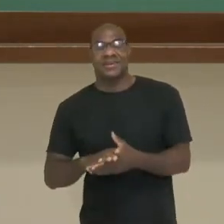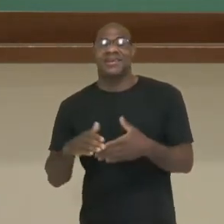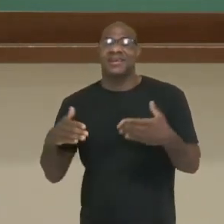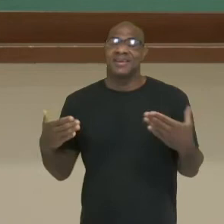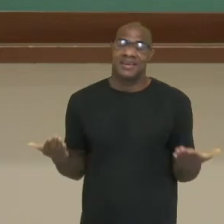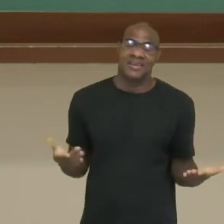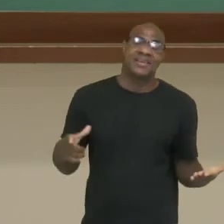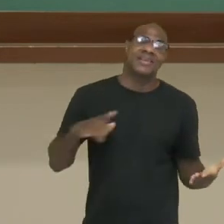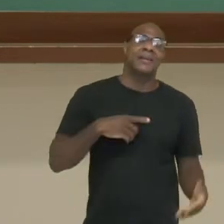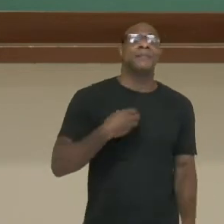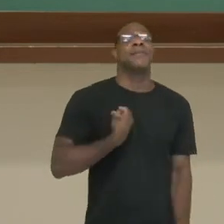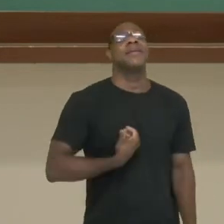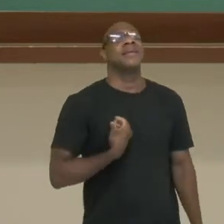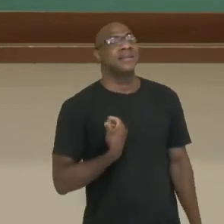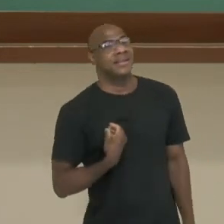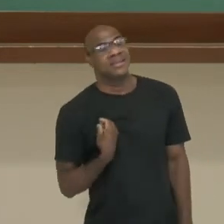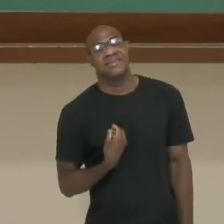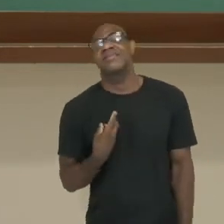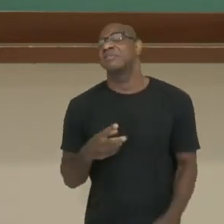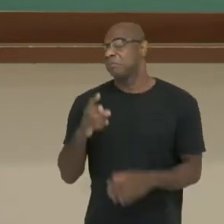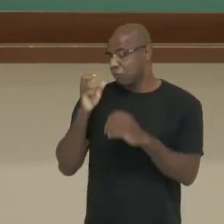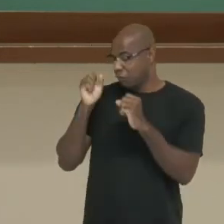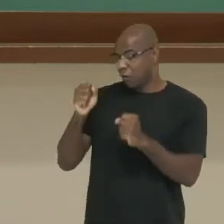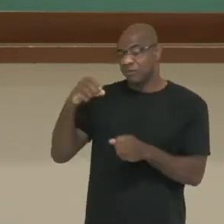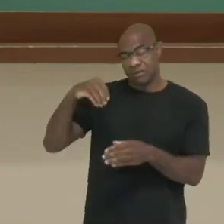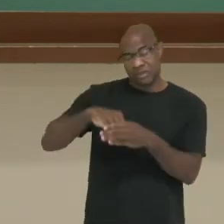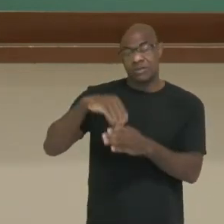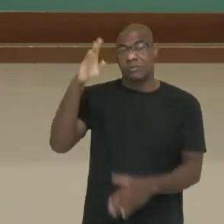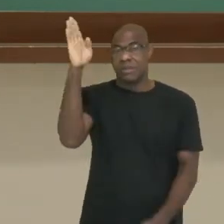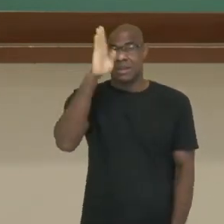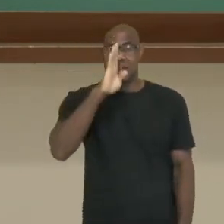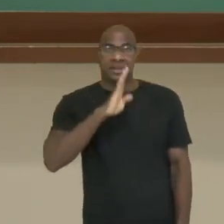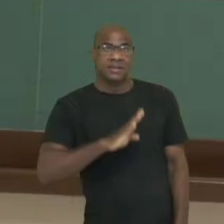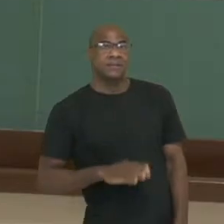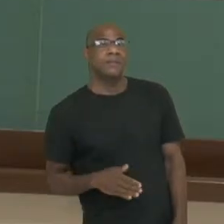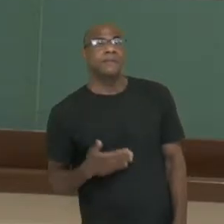está presente aí muito forte no nosso país.